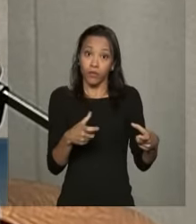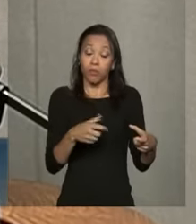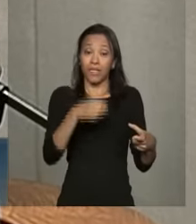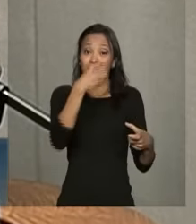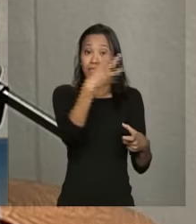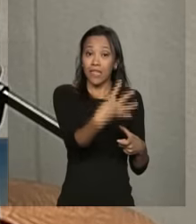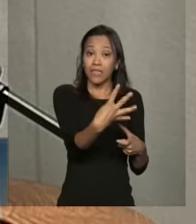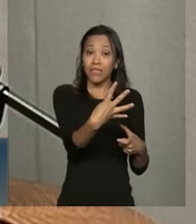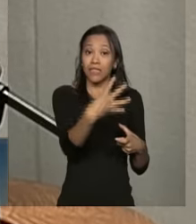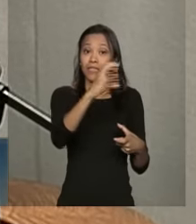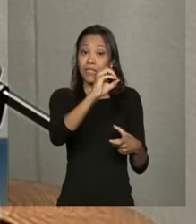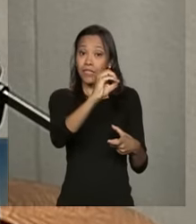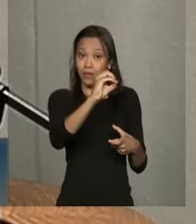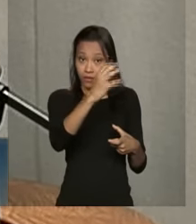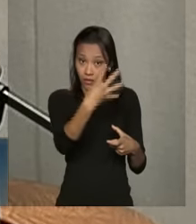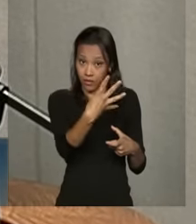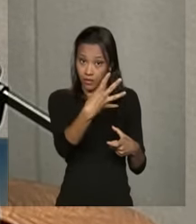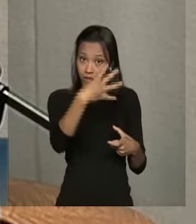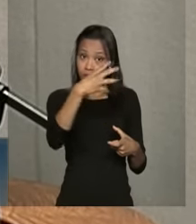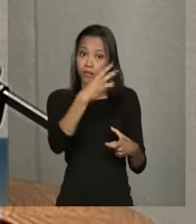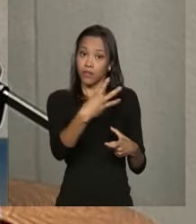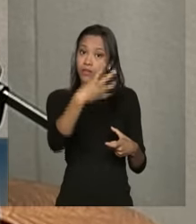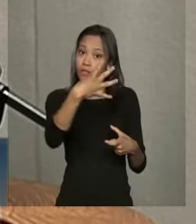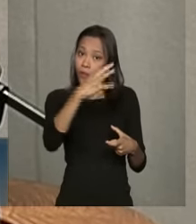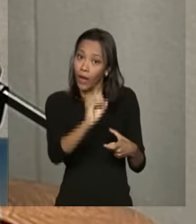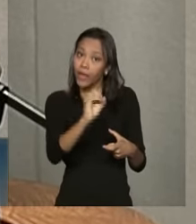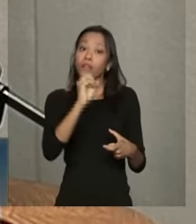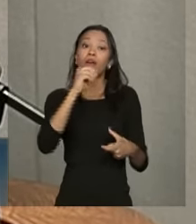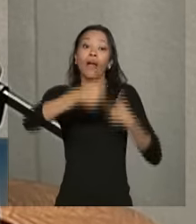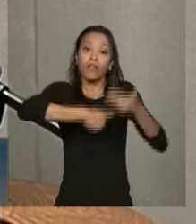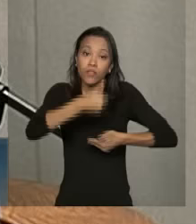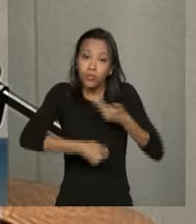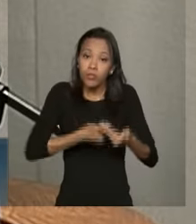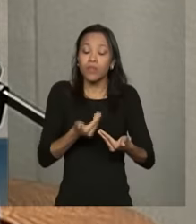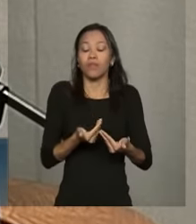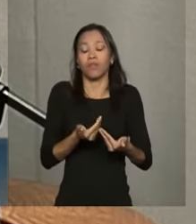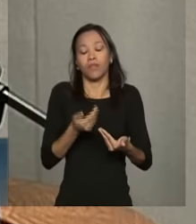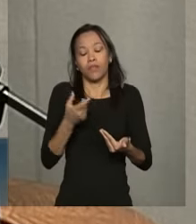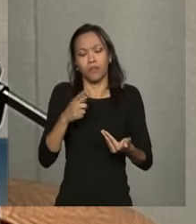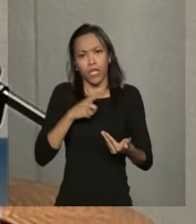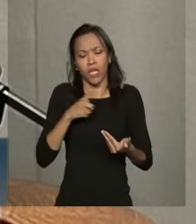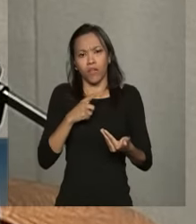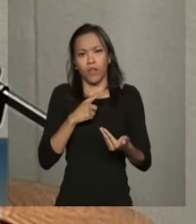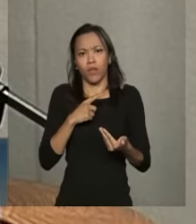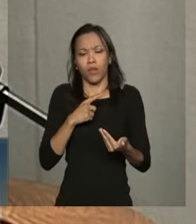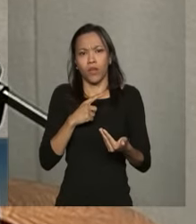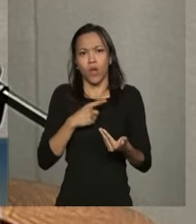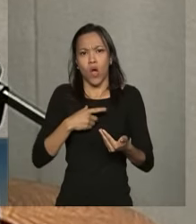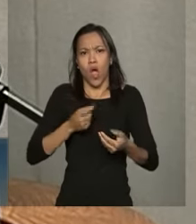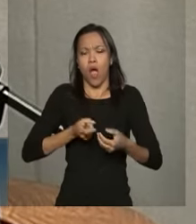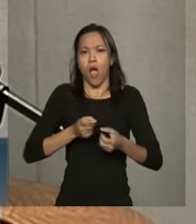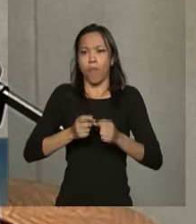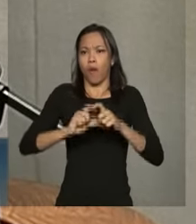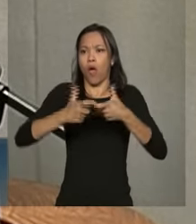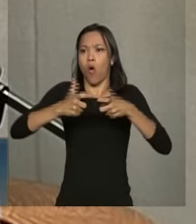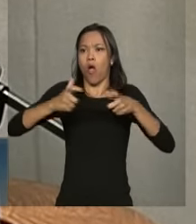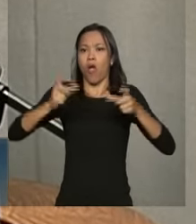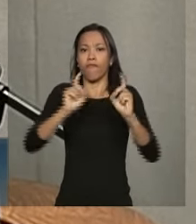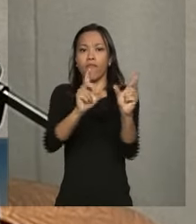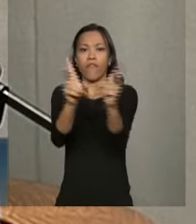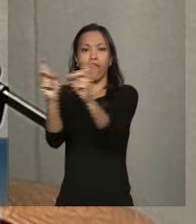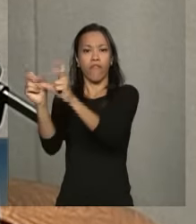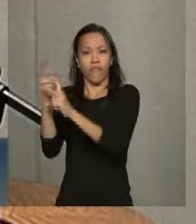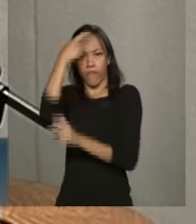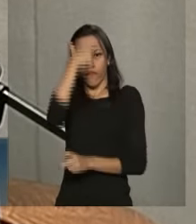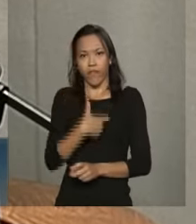340 atendimentos é possível dizer que houve um aumento do do tráfico de pessoas não mas é possível